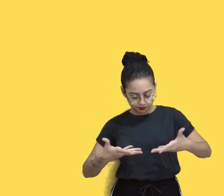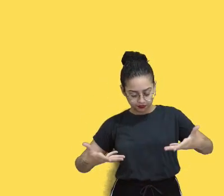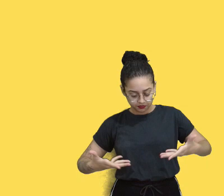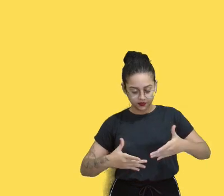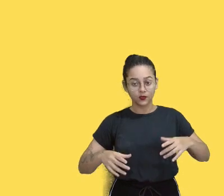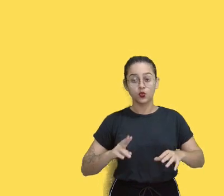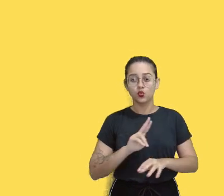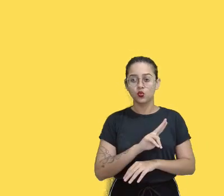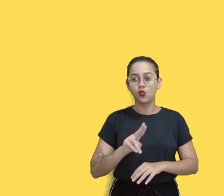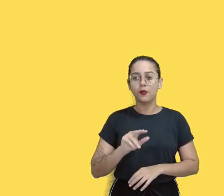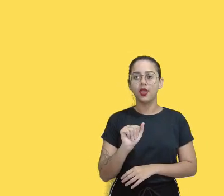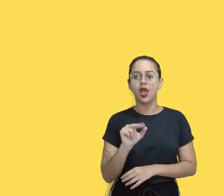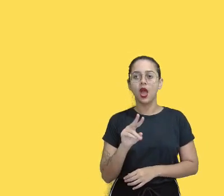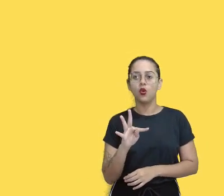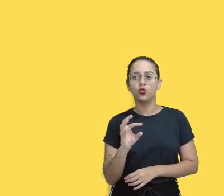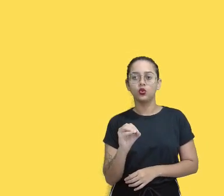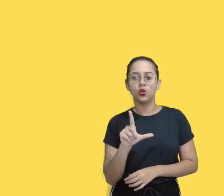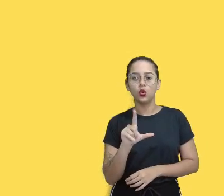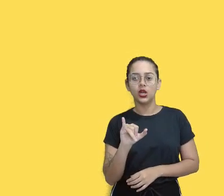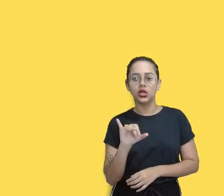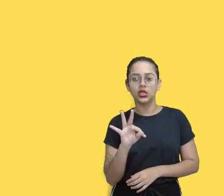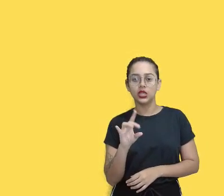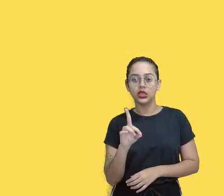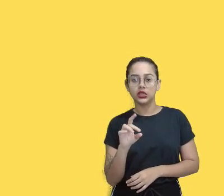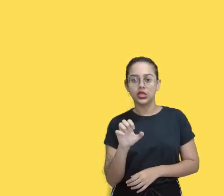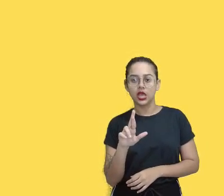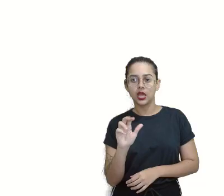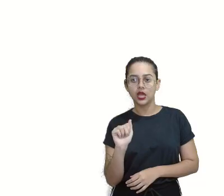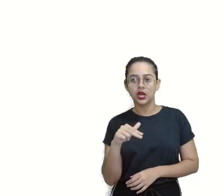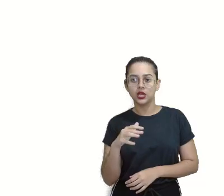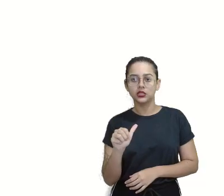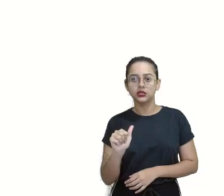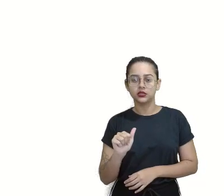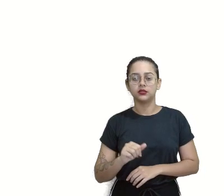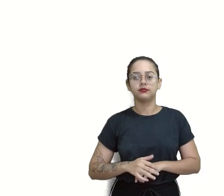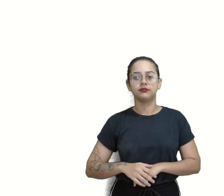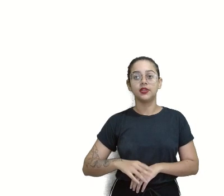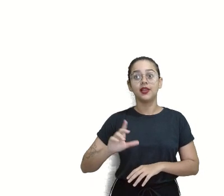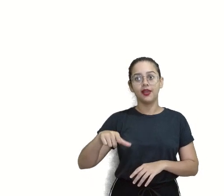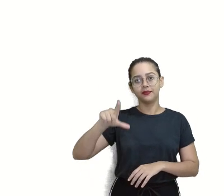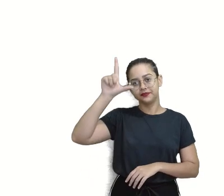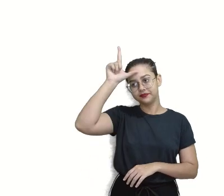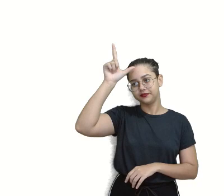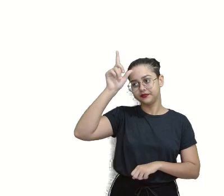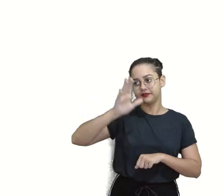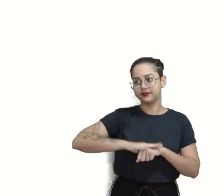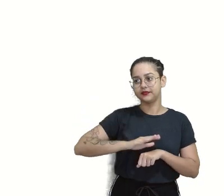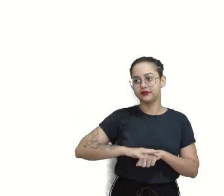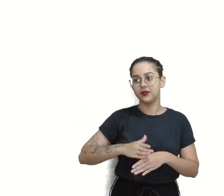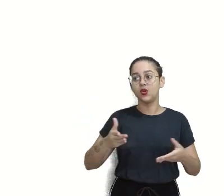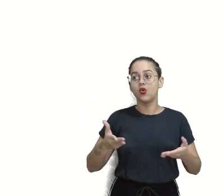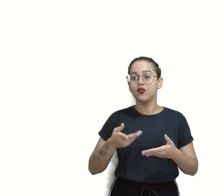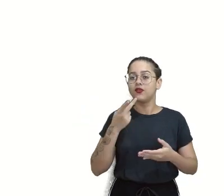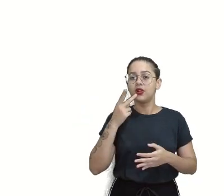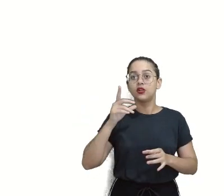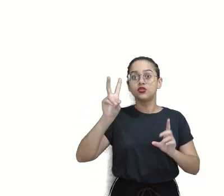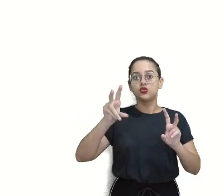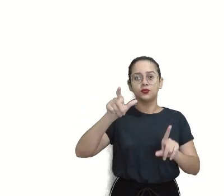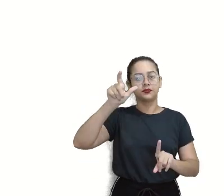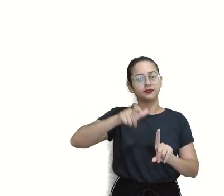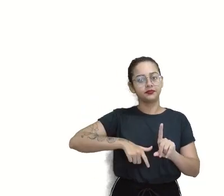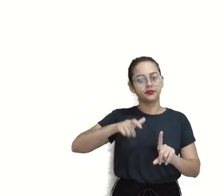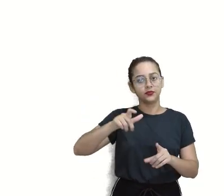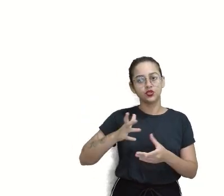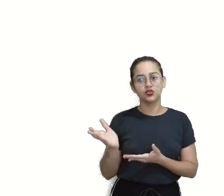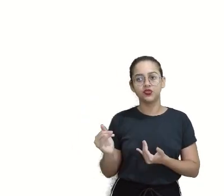moldar o futuro que quiser. Então, e aí agora a gente vai falar sobre protagonismo juvenil. Pois né? É,